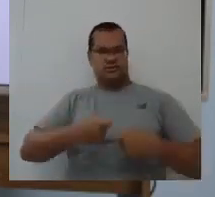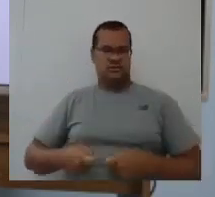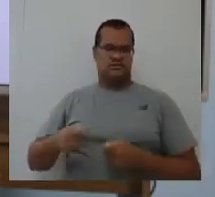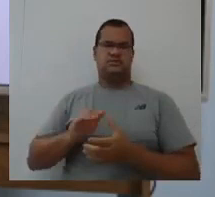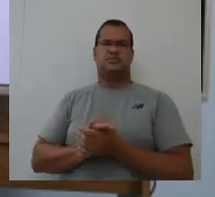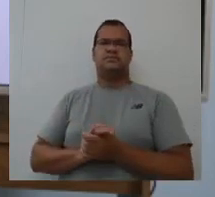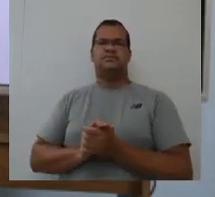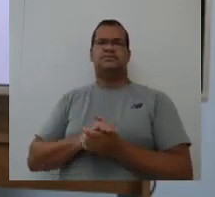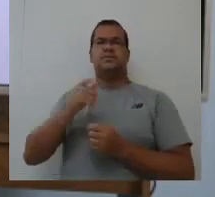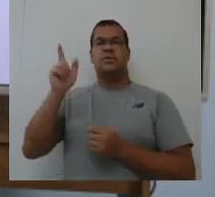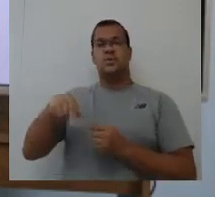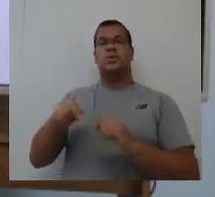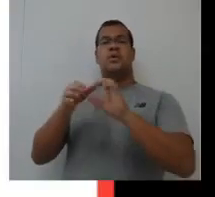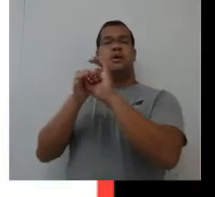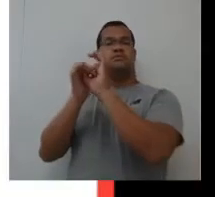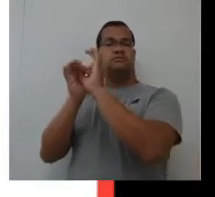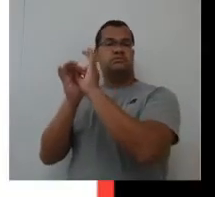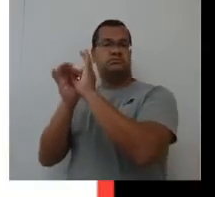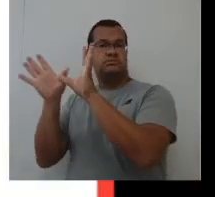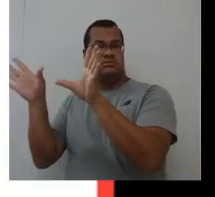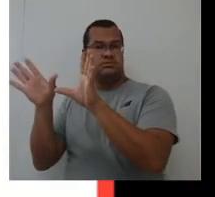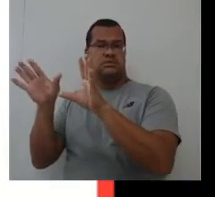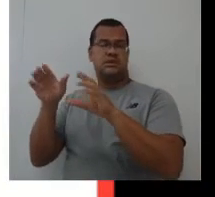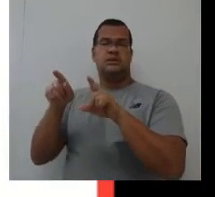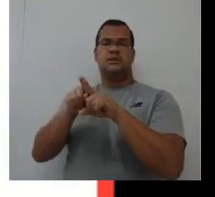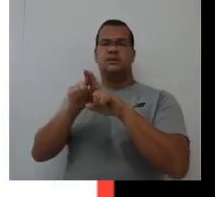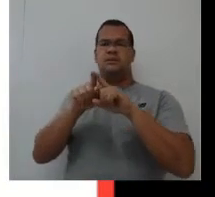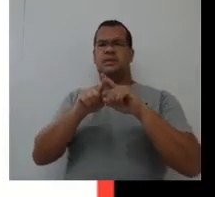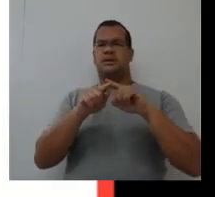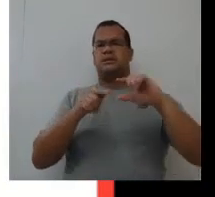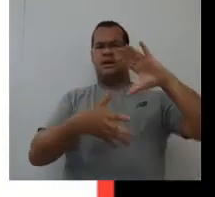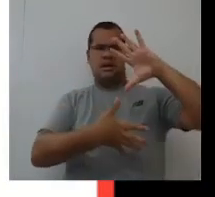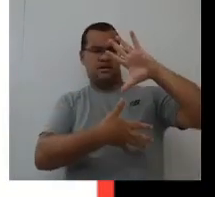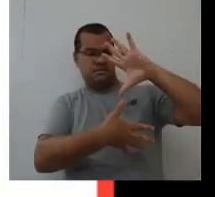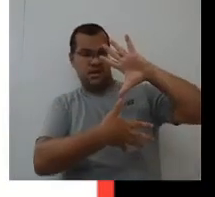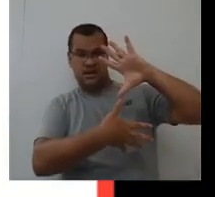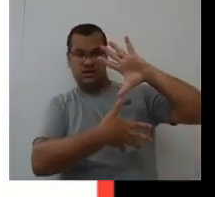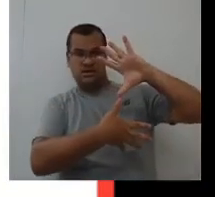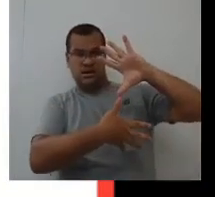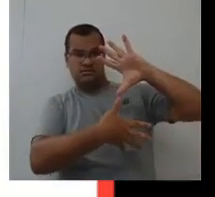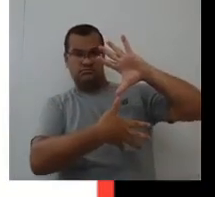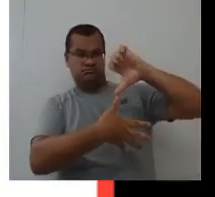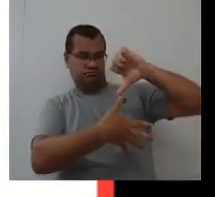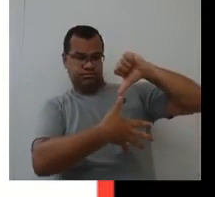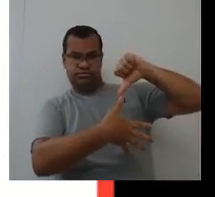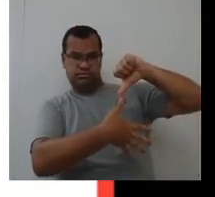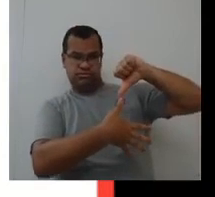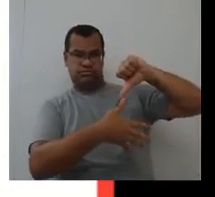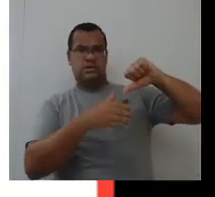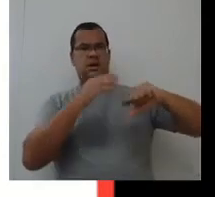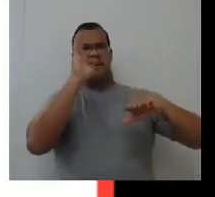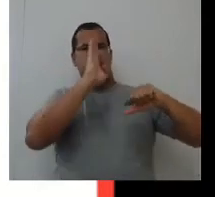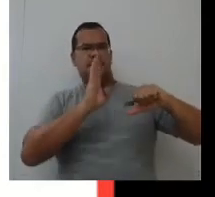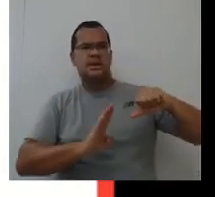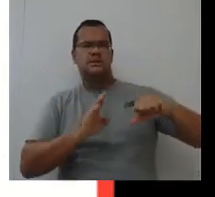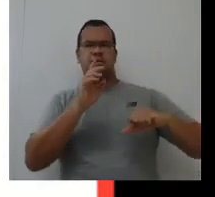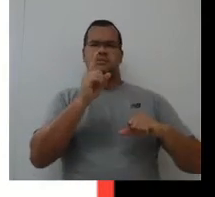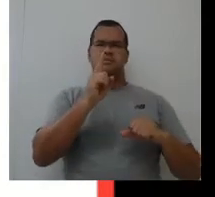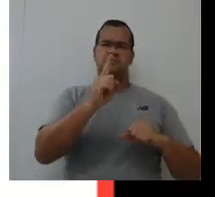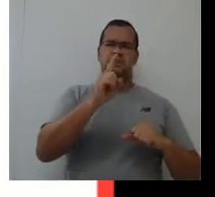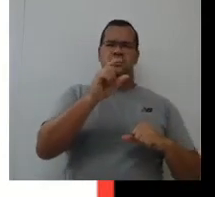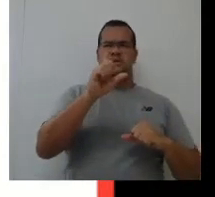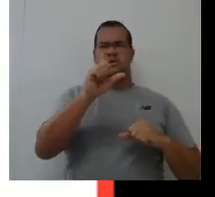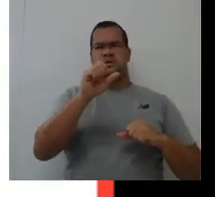com a independência das colônias da América Latina no início do século XIX, aí o Brasil foi de 1822,